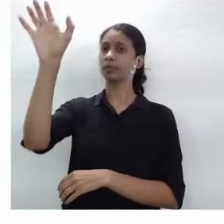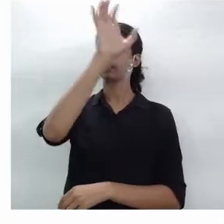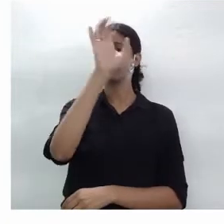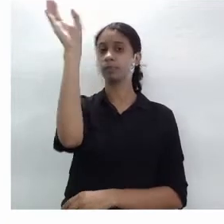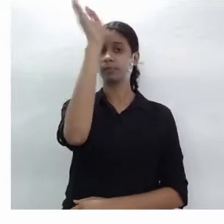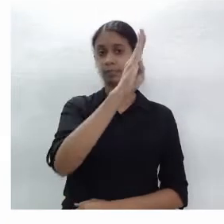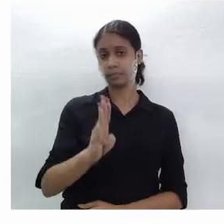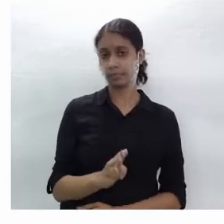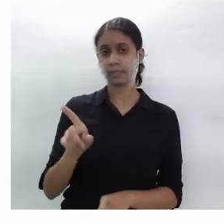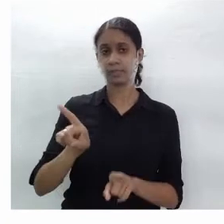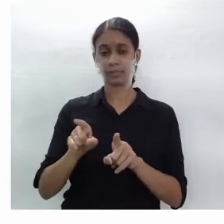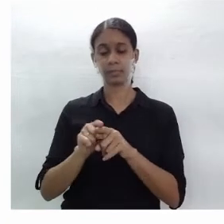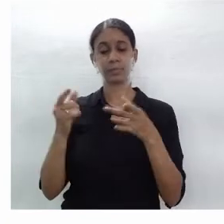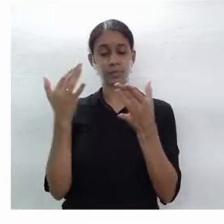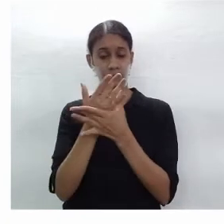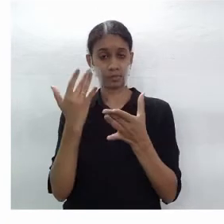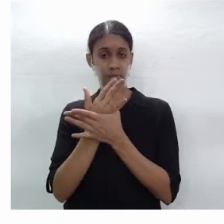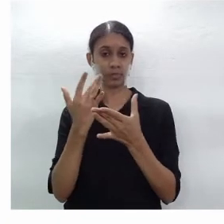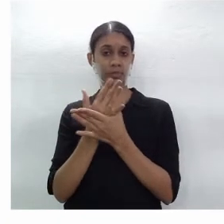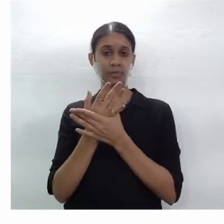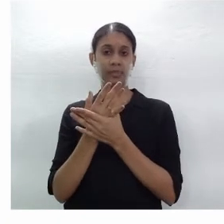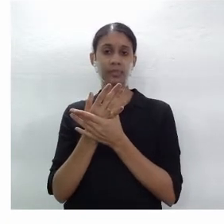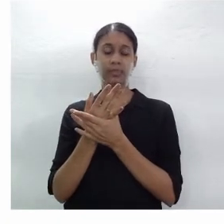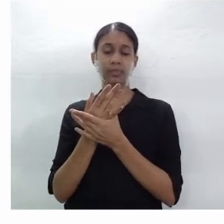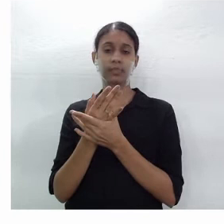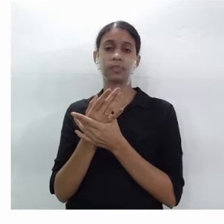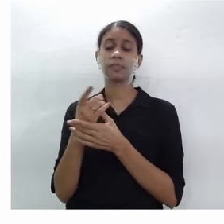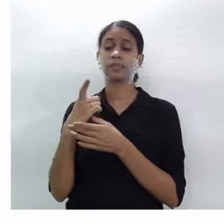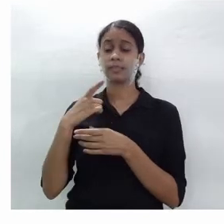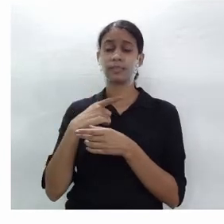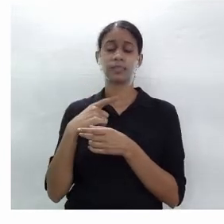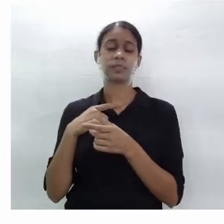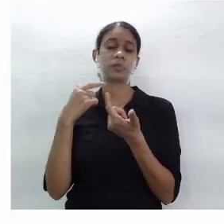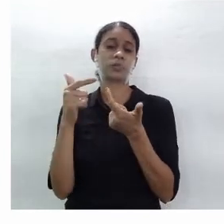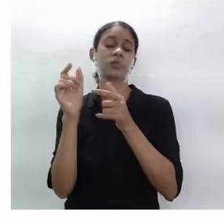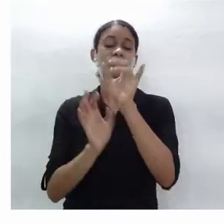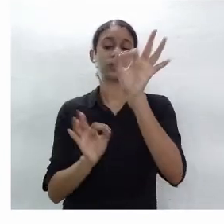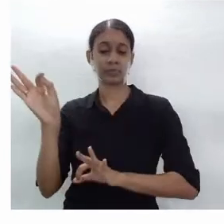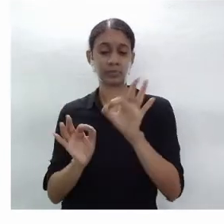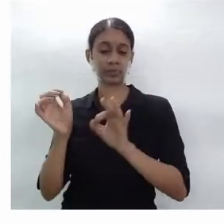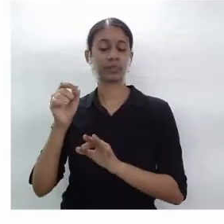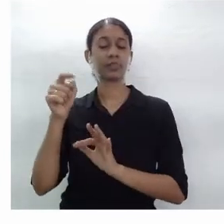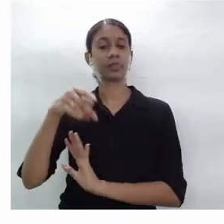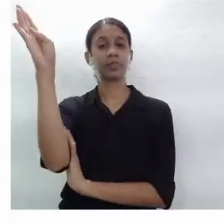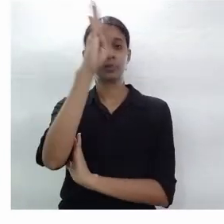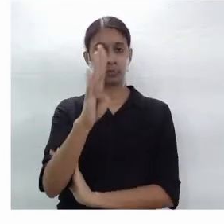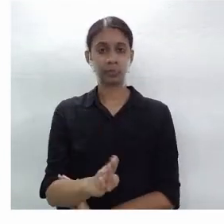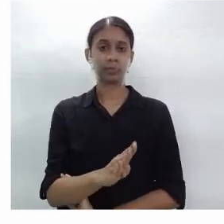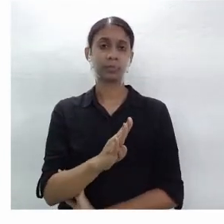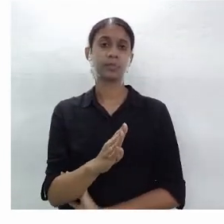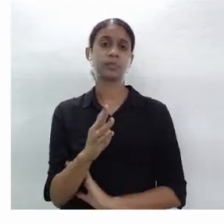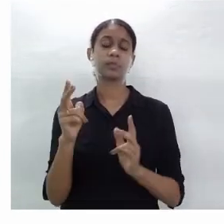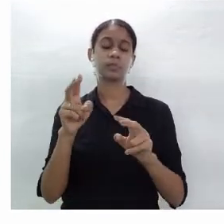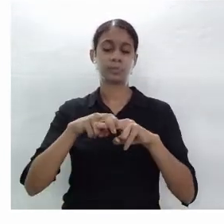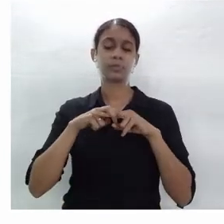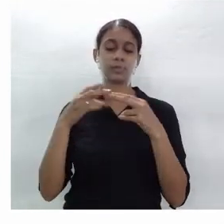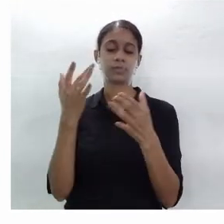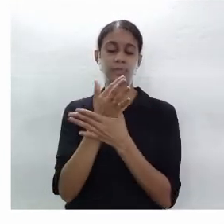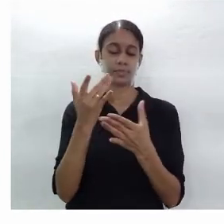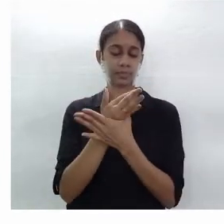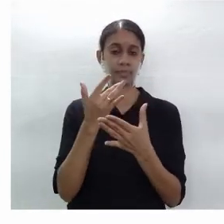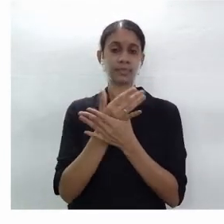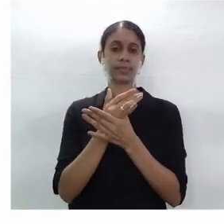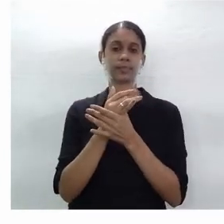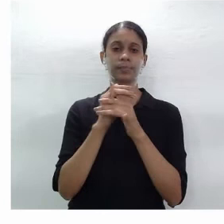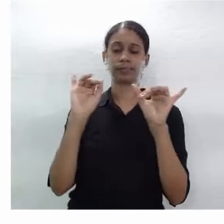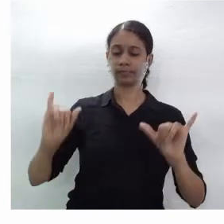a urbanização intensa e desordenada na questão do Brasil em razão das cidades